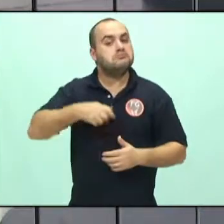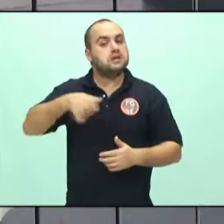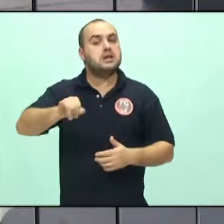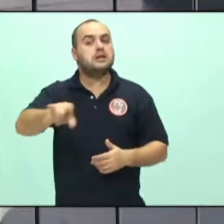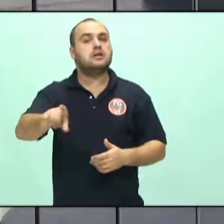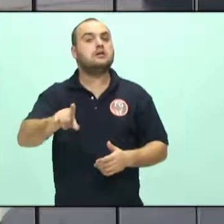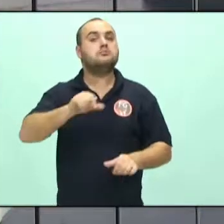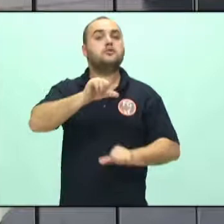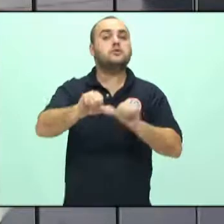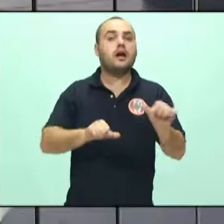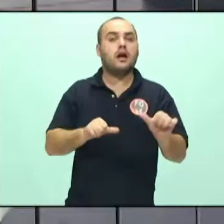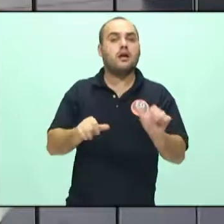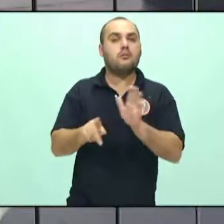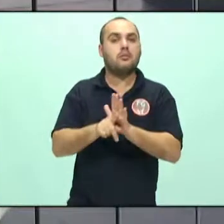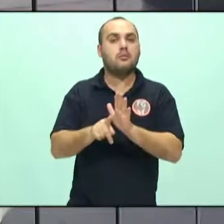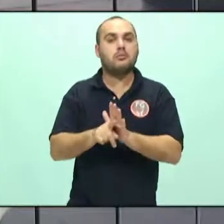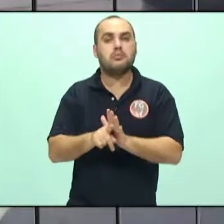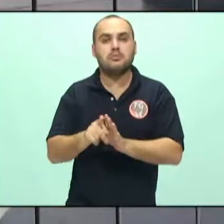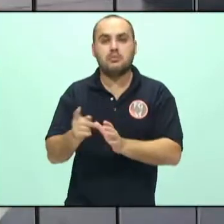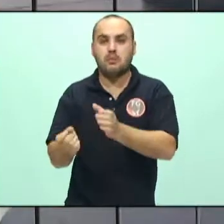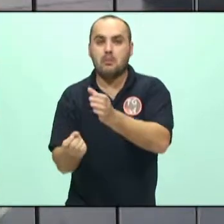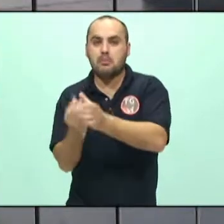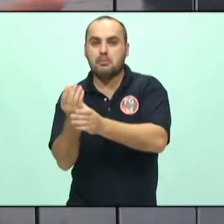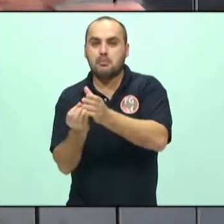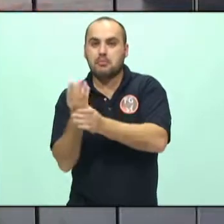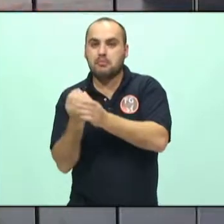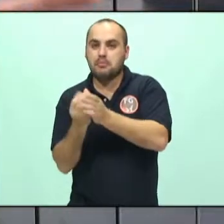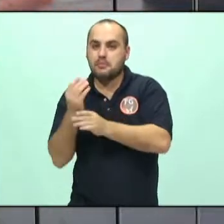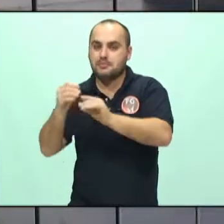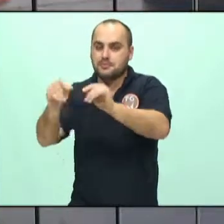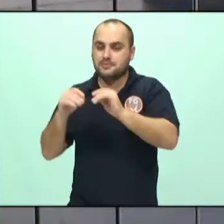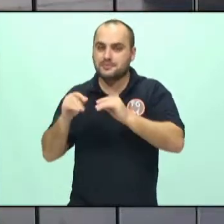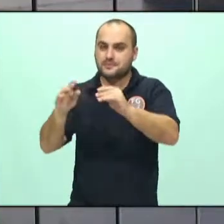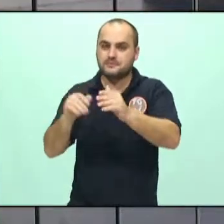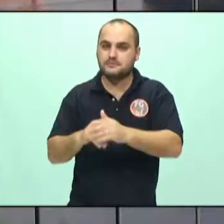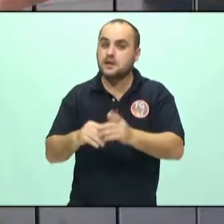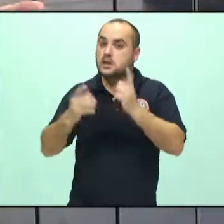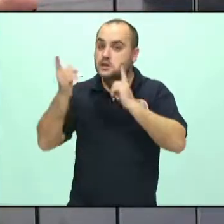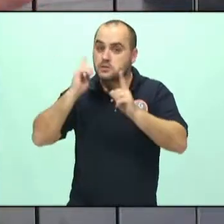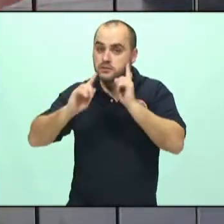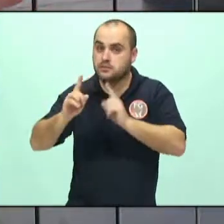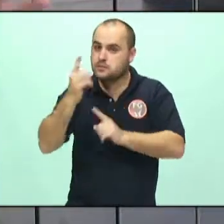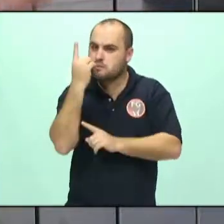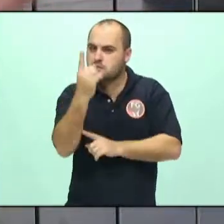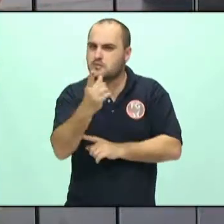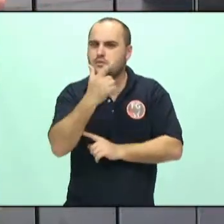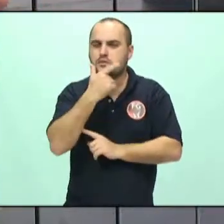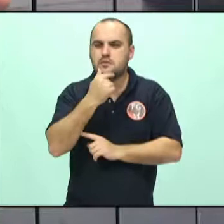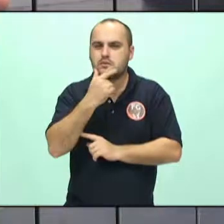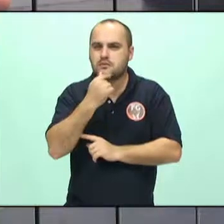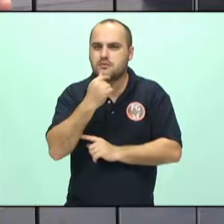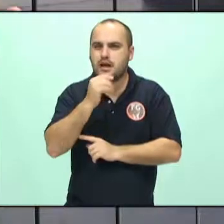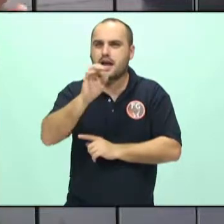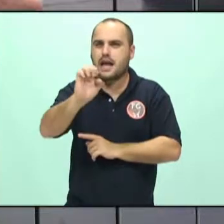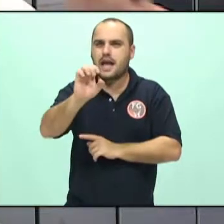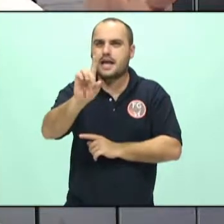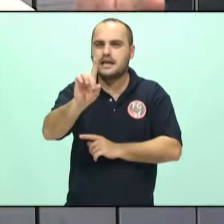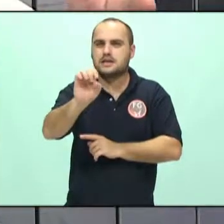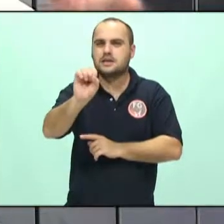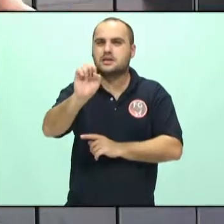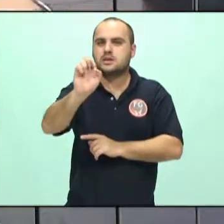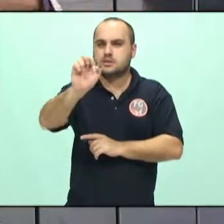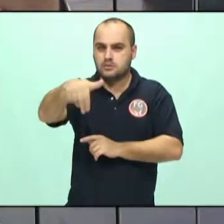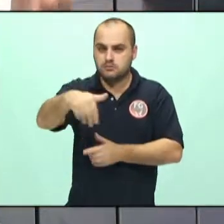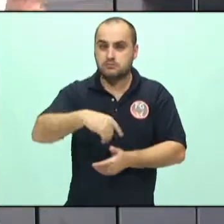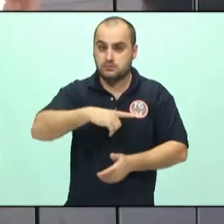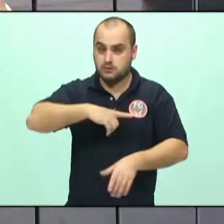horta? Aí fomos descobrir, tinha um cidadão, Edson, se eu não me engano, no Cidade Nova, tinha um terreno